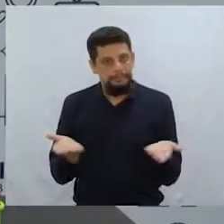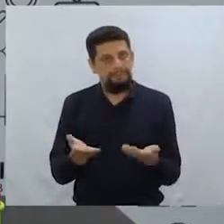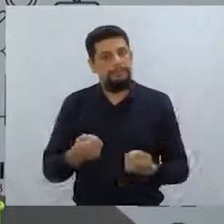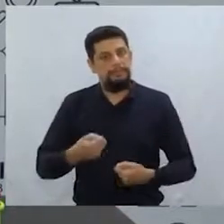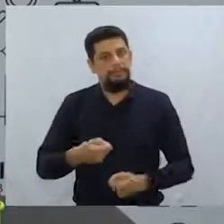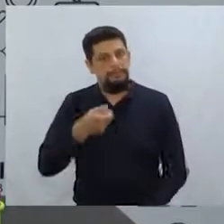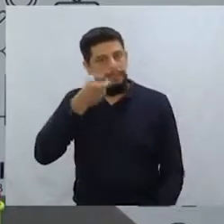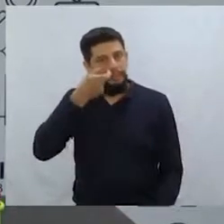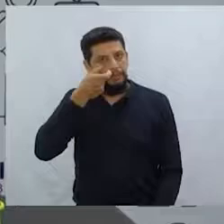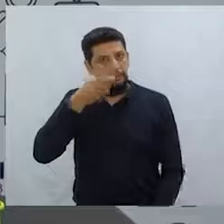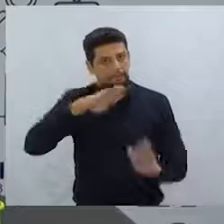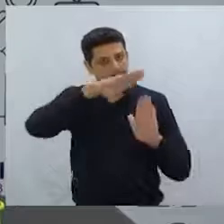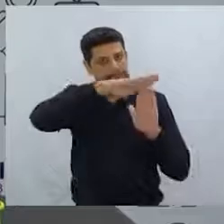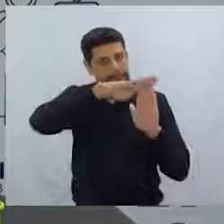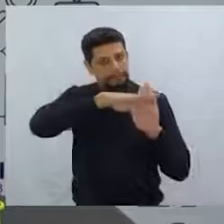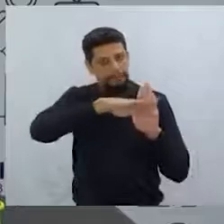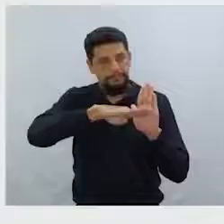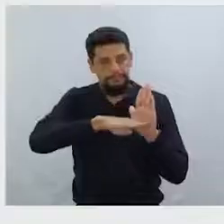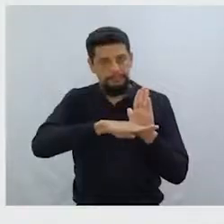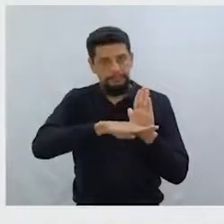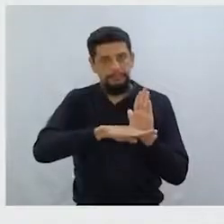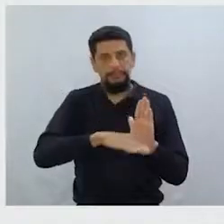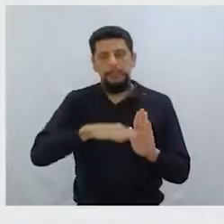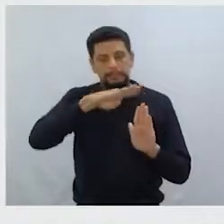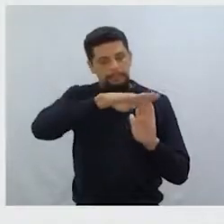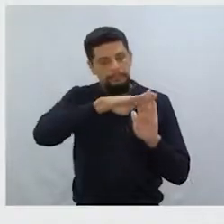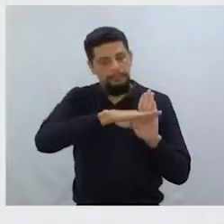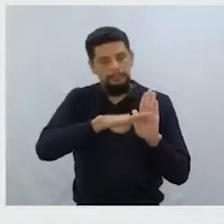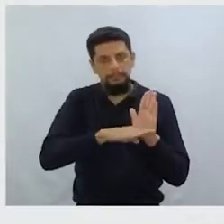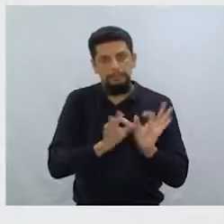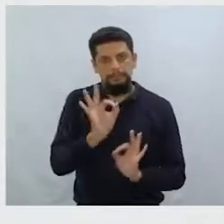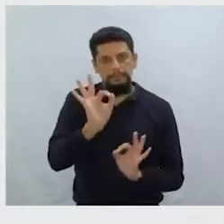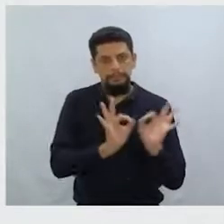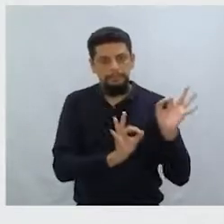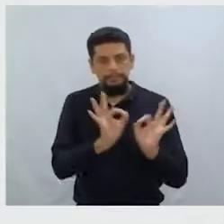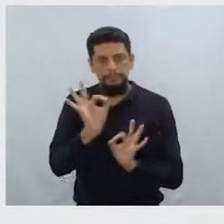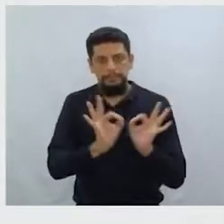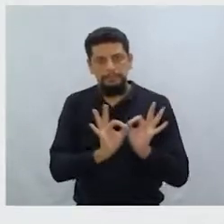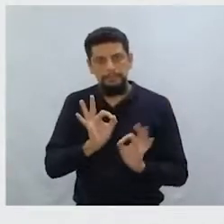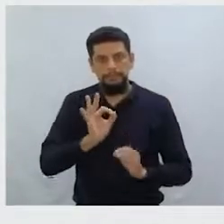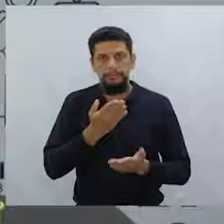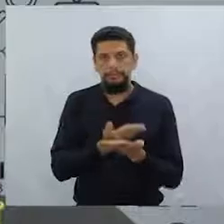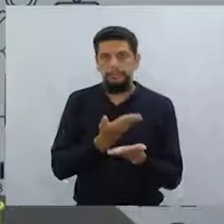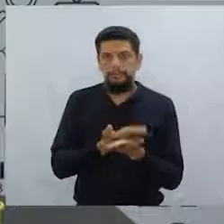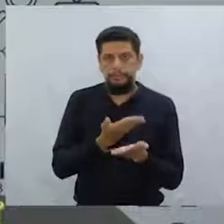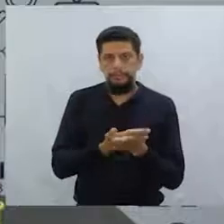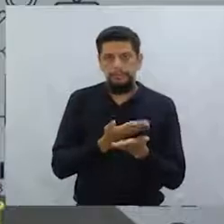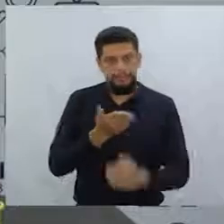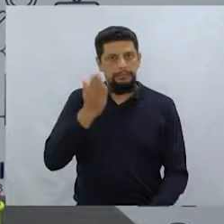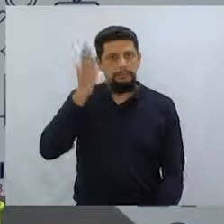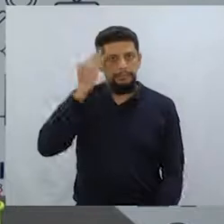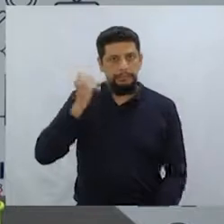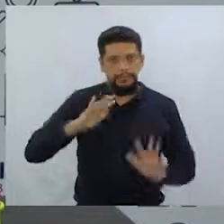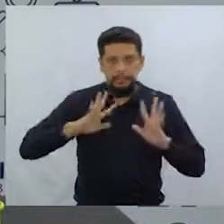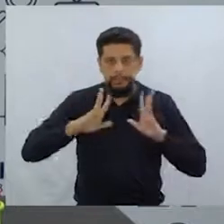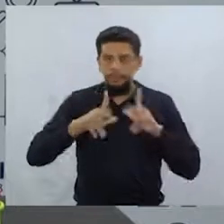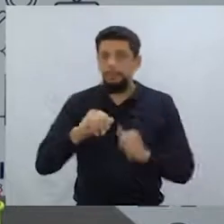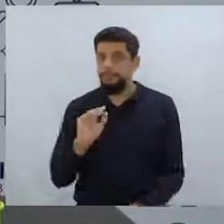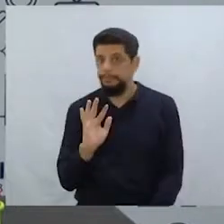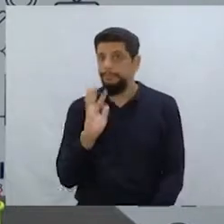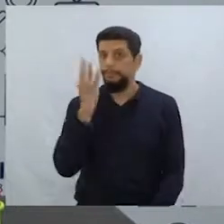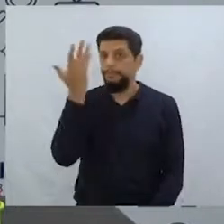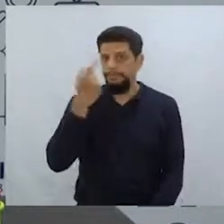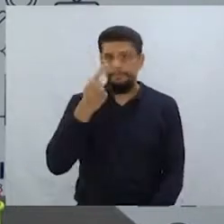agora a gente vai para a nossa rotina. A nossa rotina que organiza a nossa aula para a gente saber tudo o que